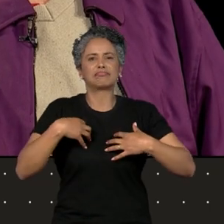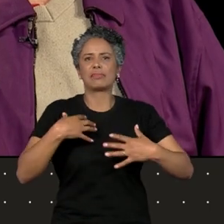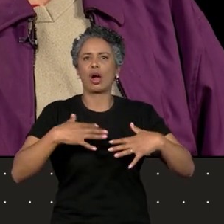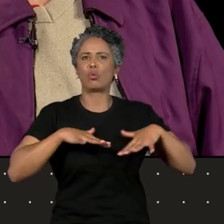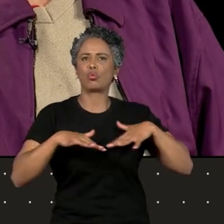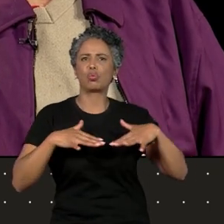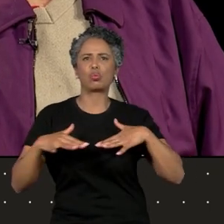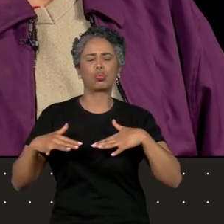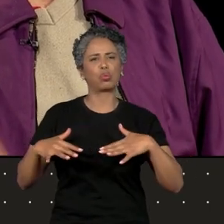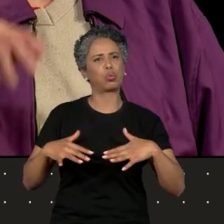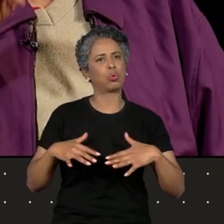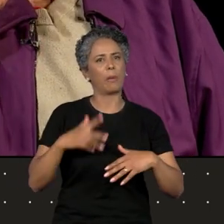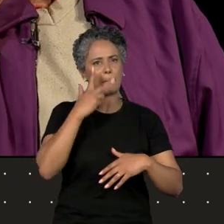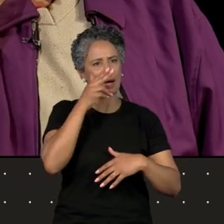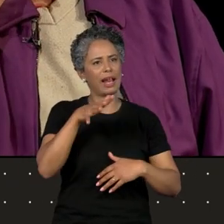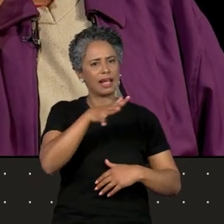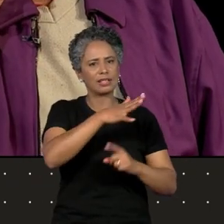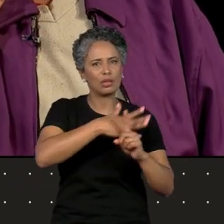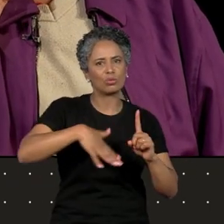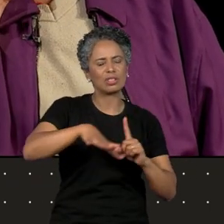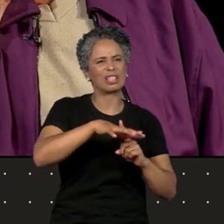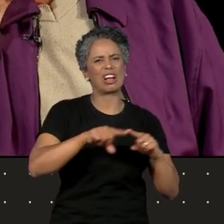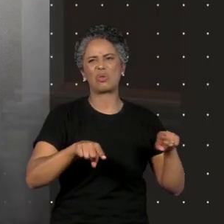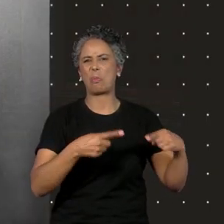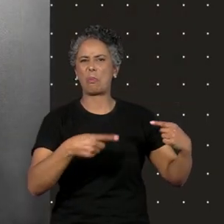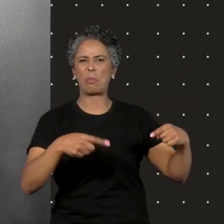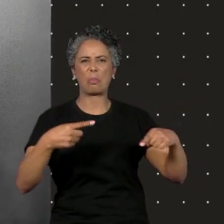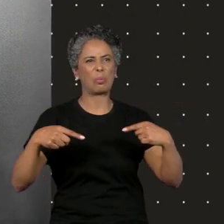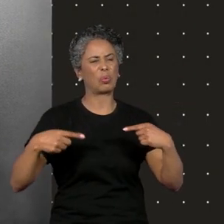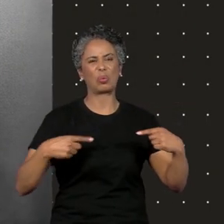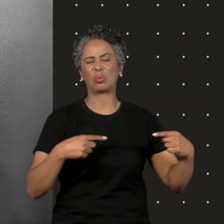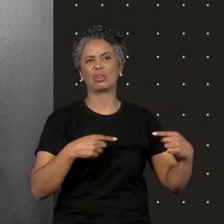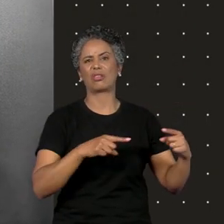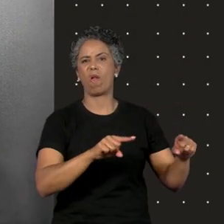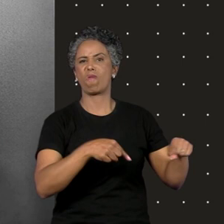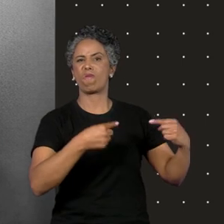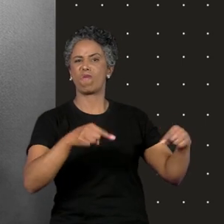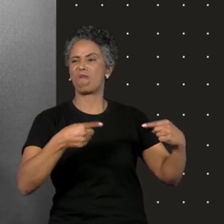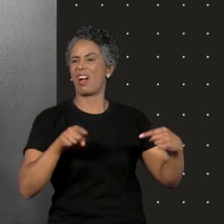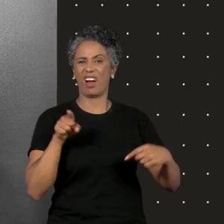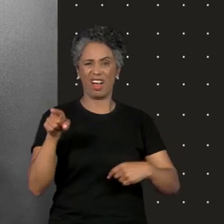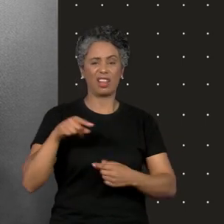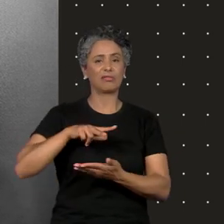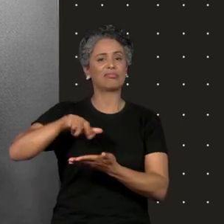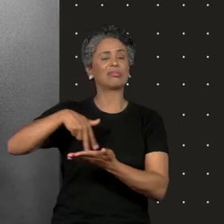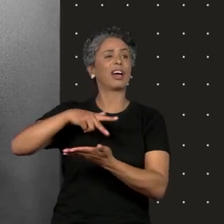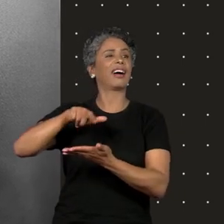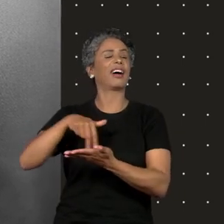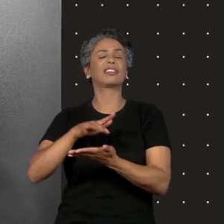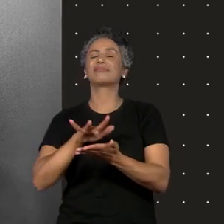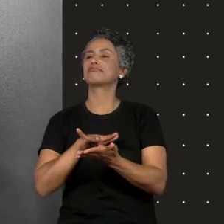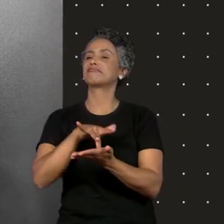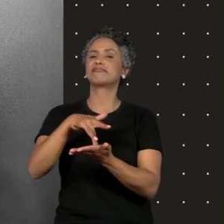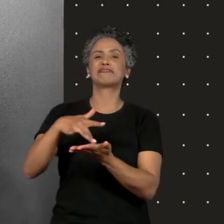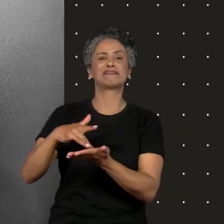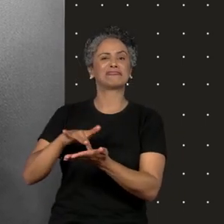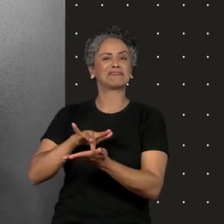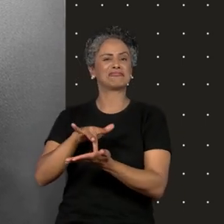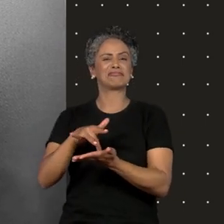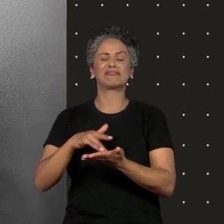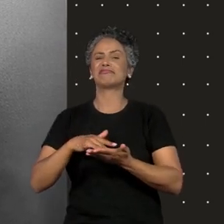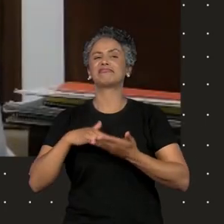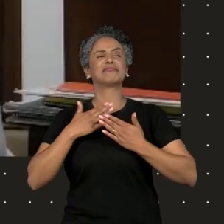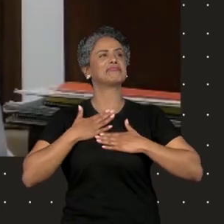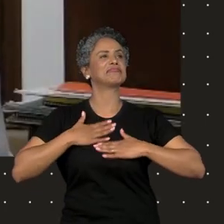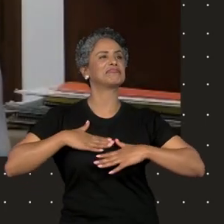da política que nos assodava. Décio Otero é o bailarino e